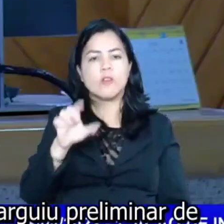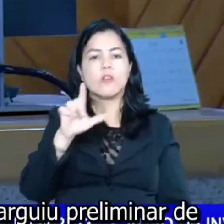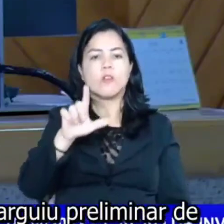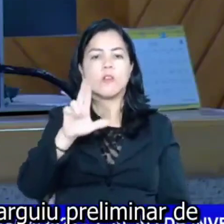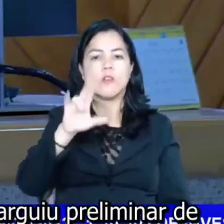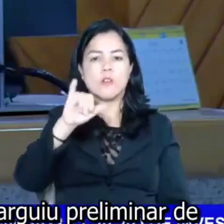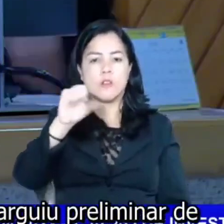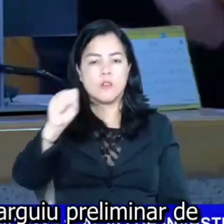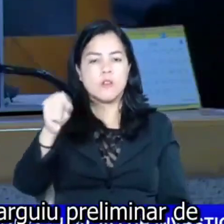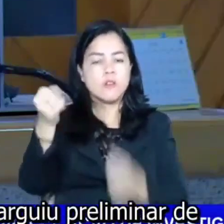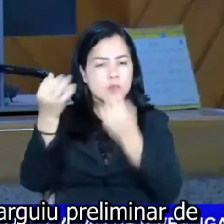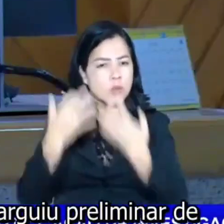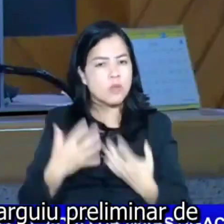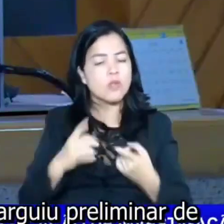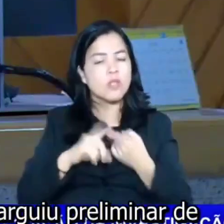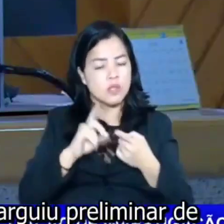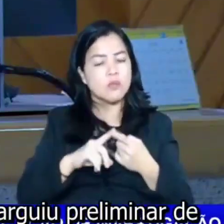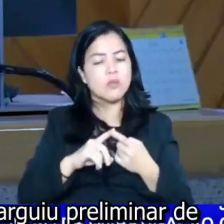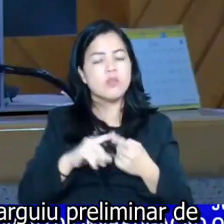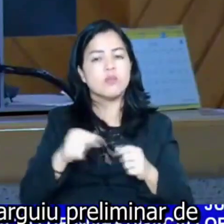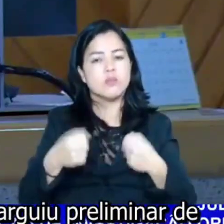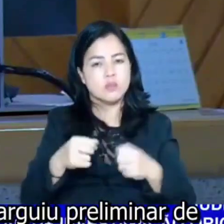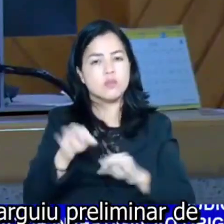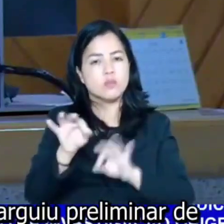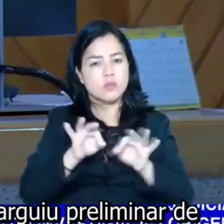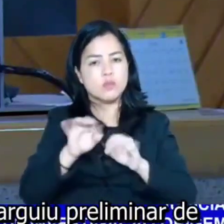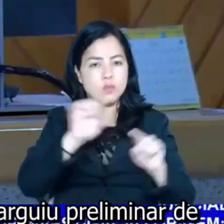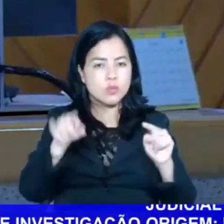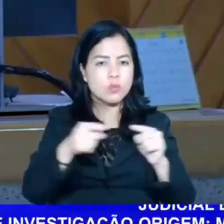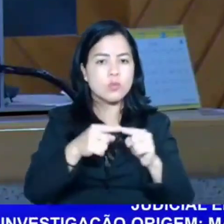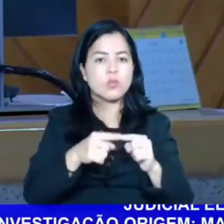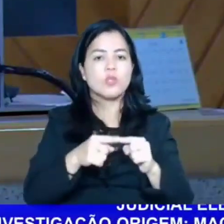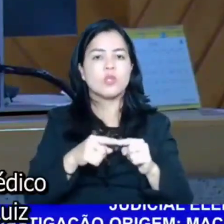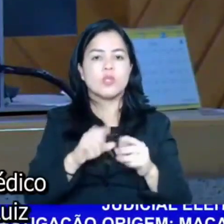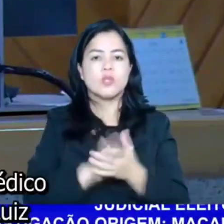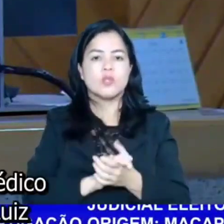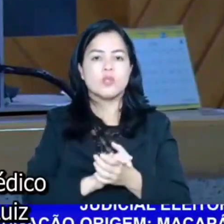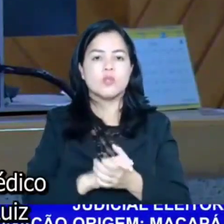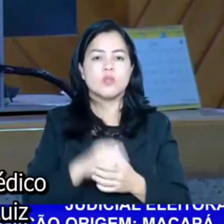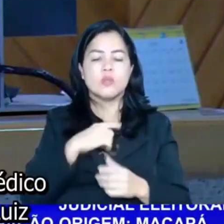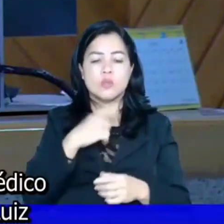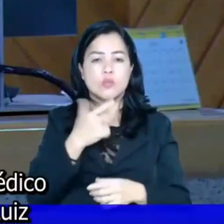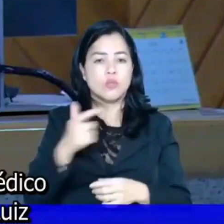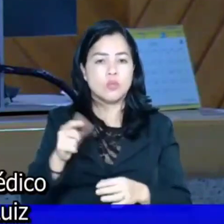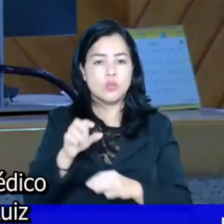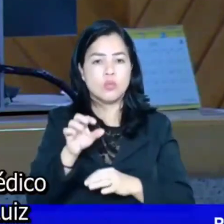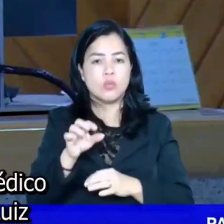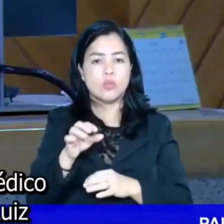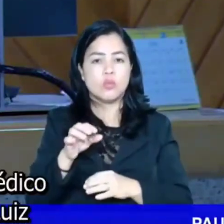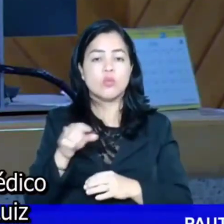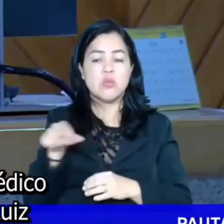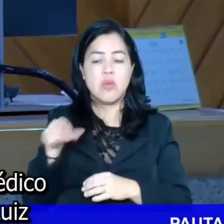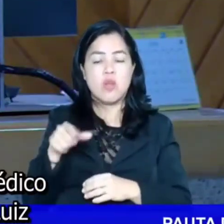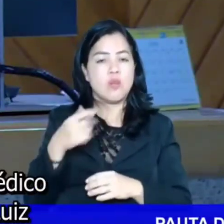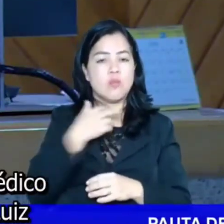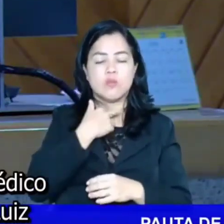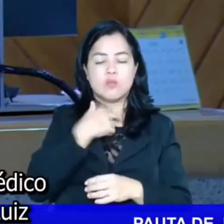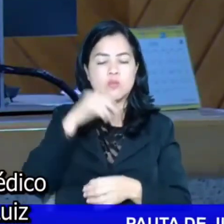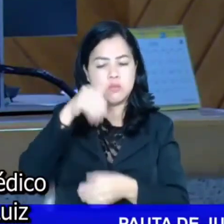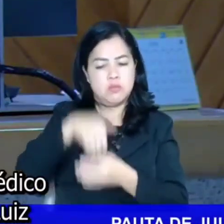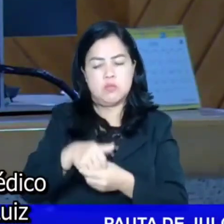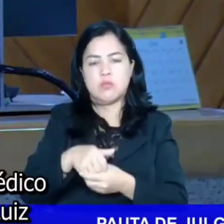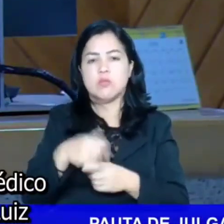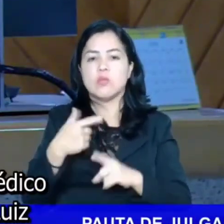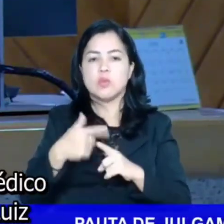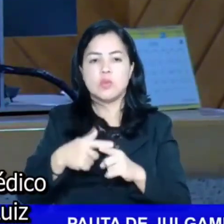Ana Girlene também apresentou alegações finais e nela arguiu preliminar de inadequação da via eleita e, no mérito, repetiu